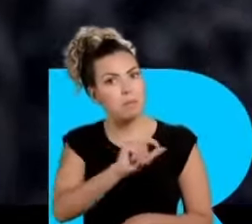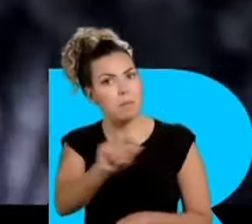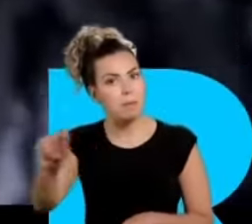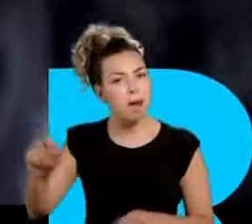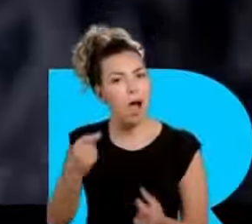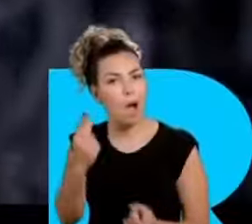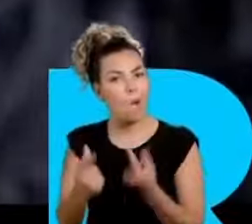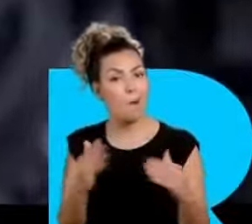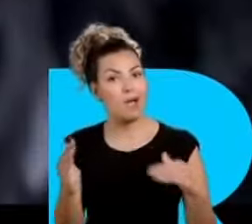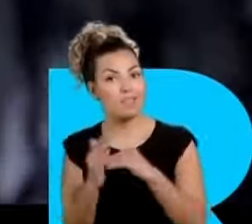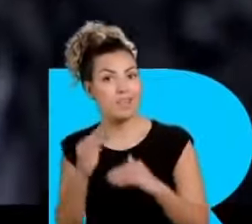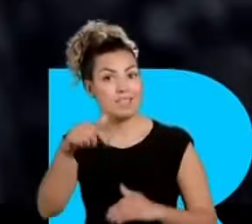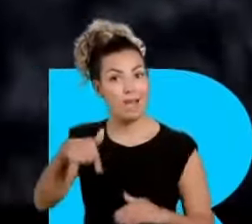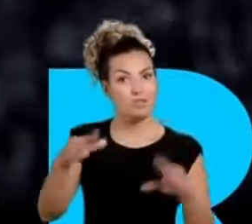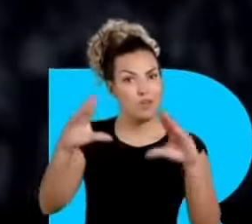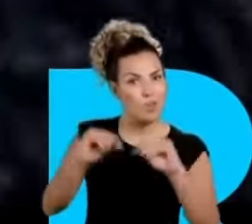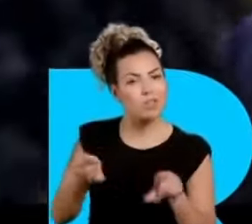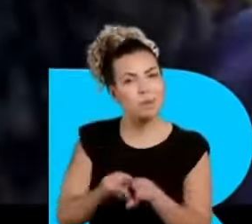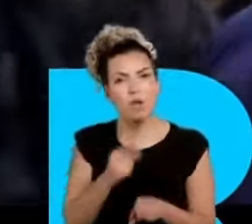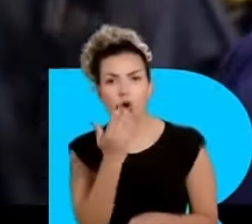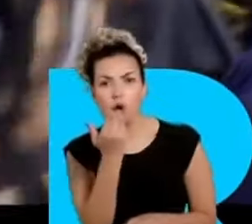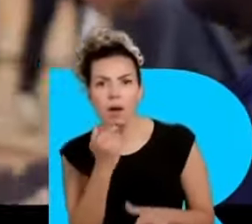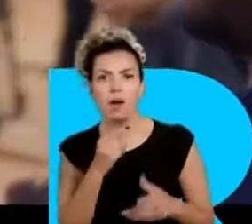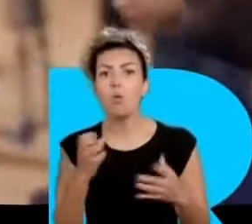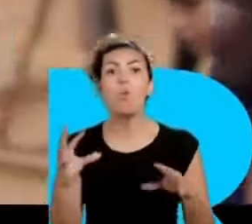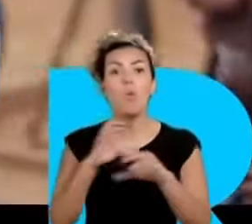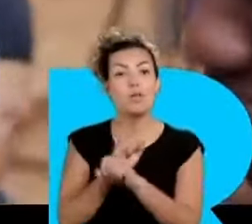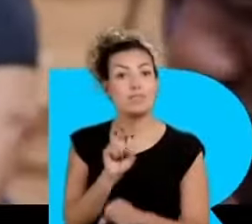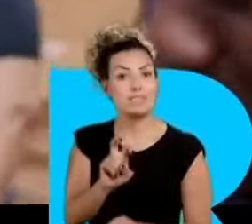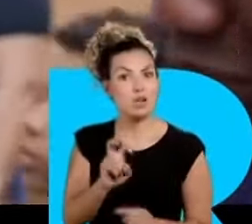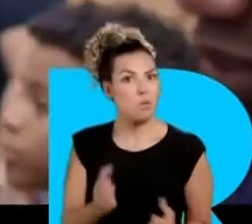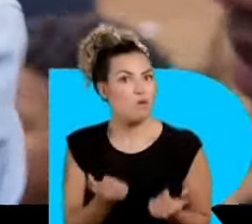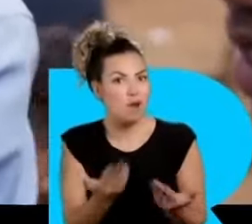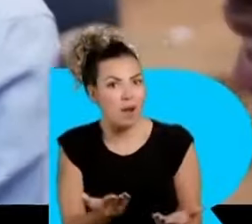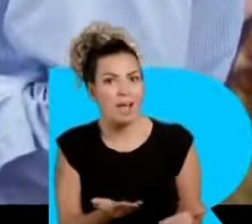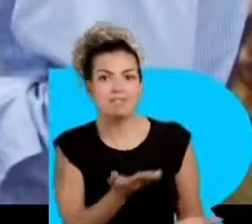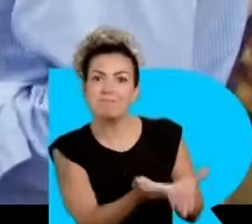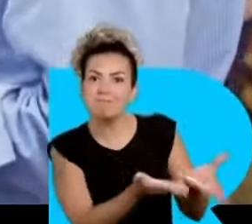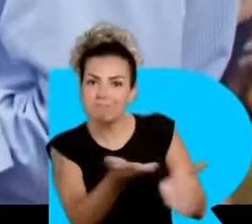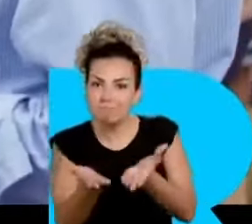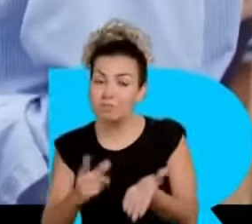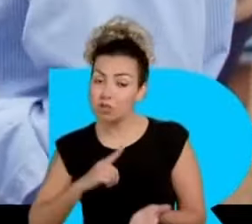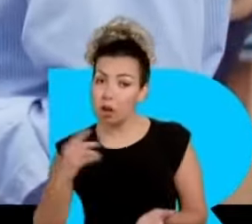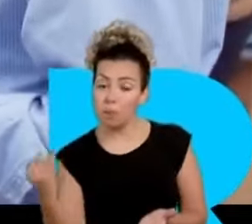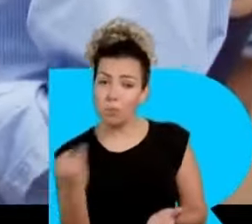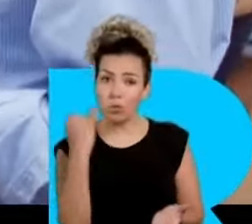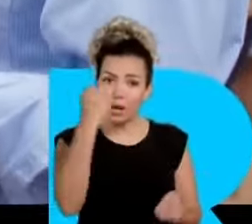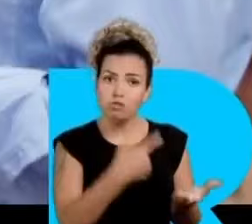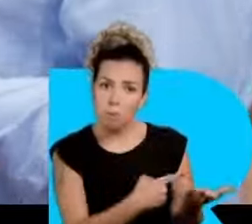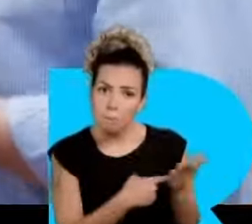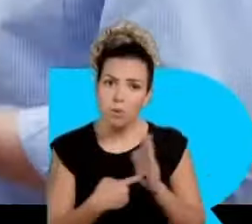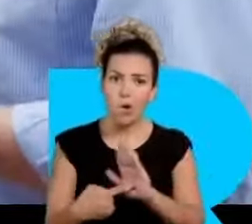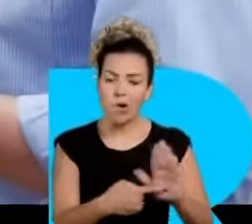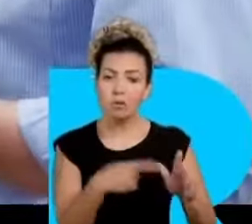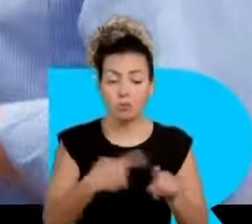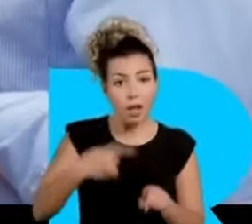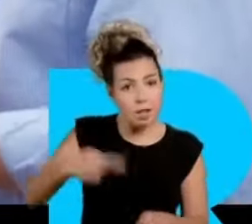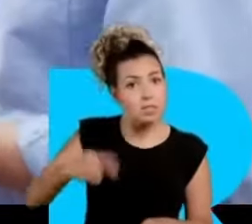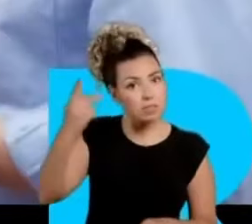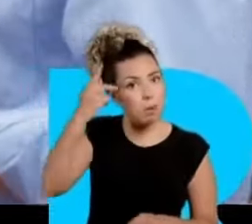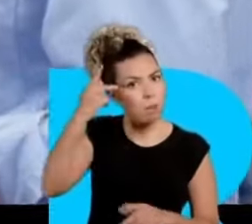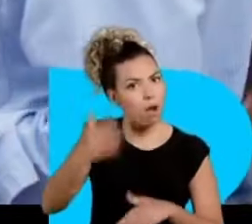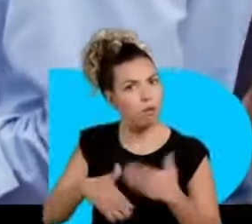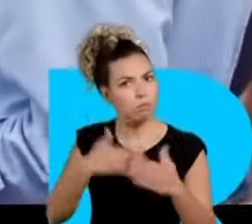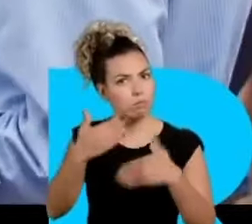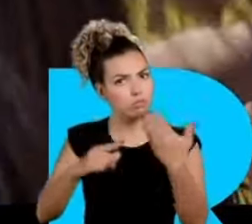vão até às 19 horas. Aí tem 5 refeições, tem todo um cuidado, né? E é bom a gente poder mostrar para pessoas qual o